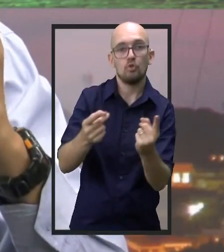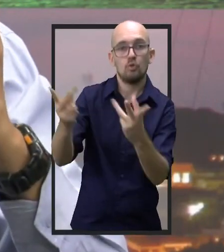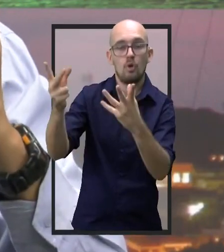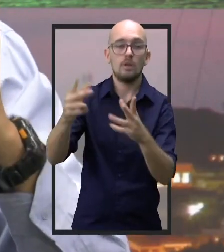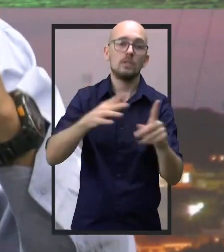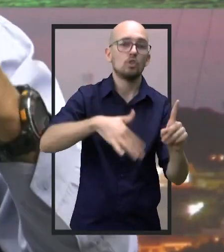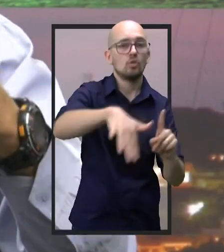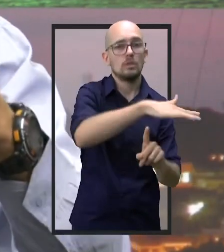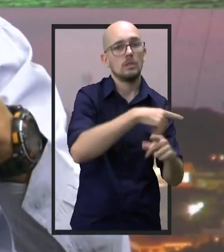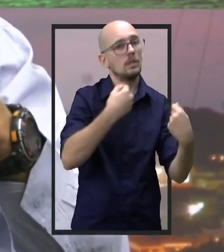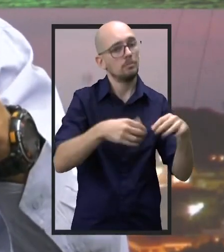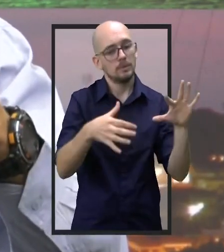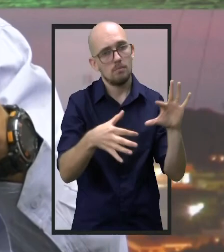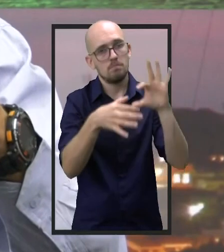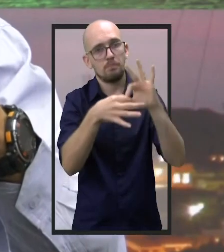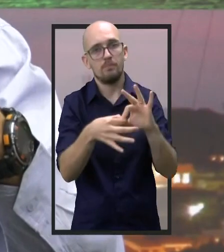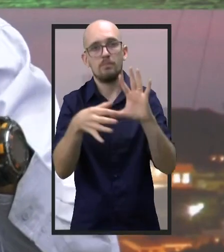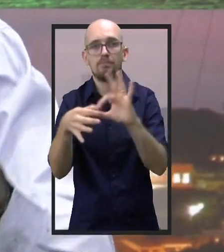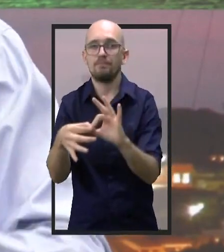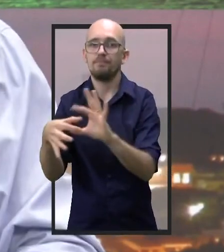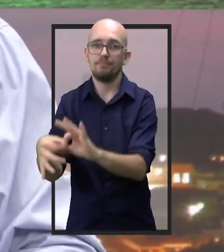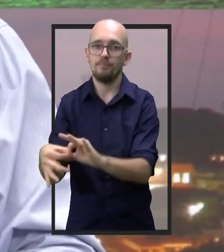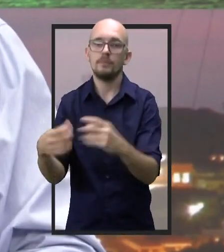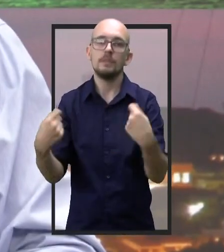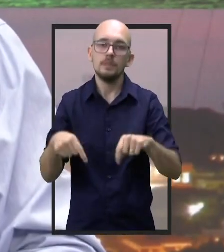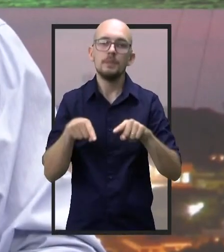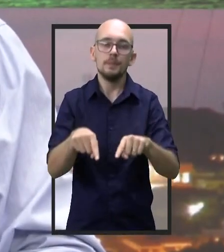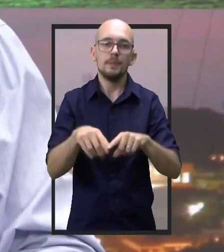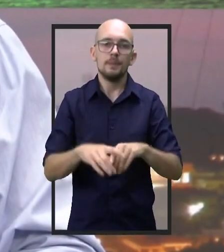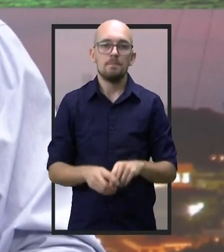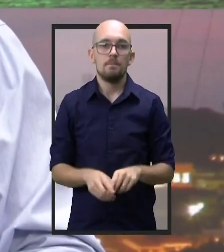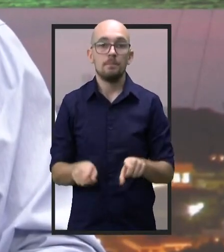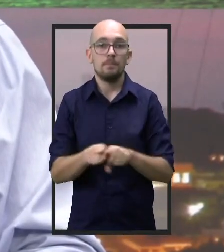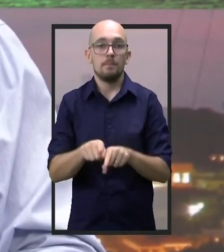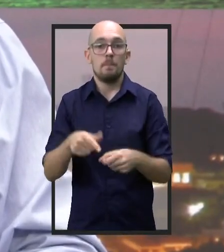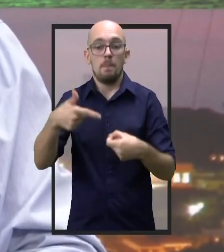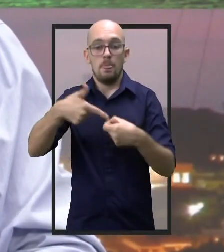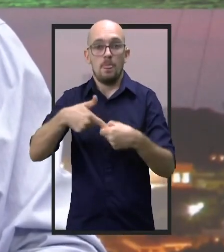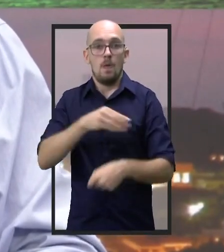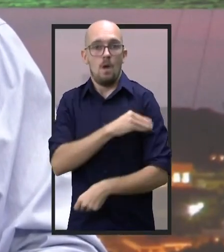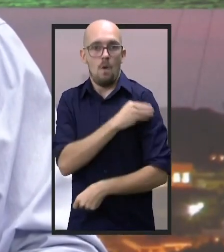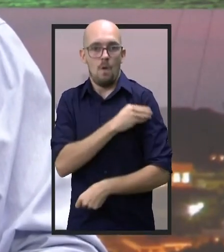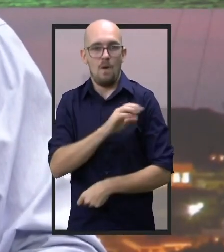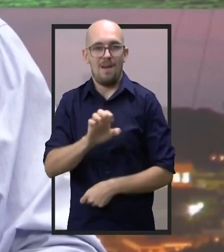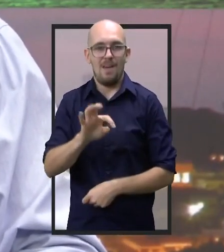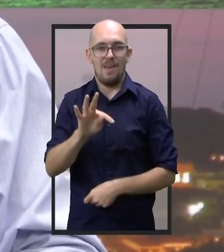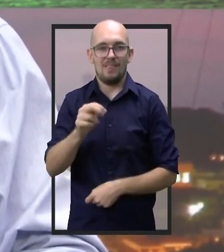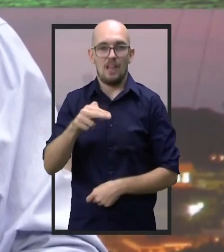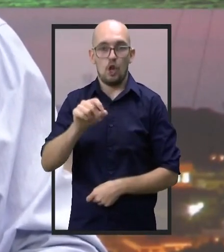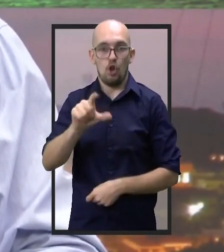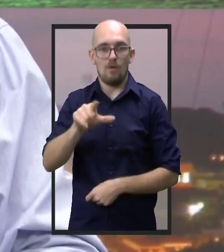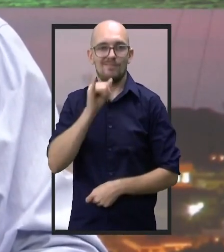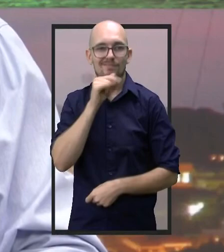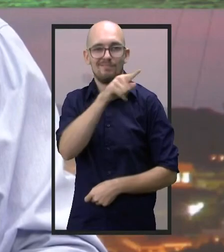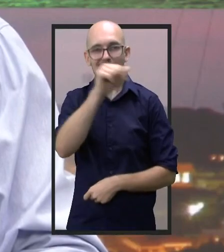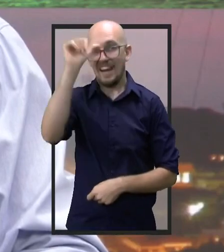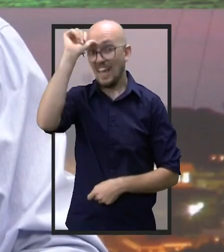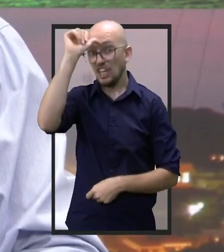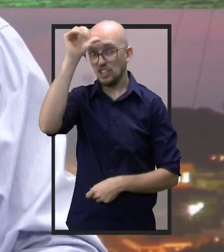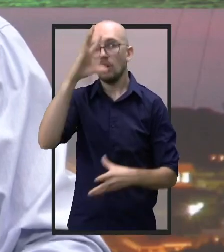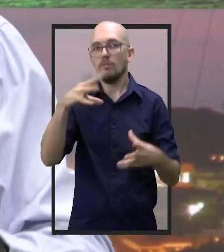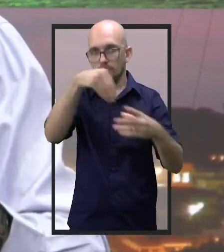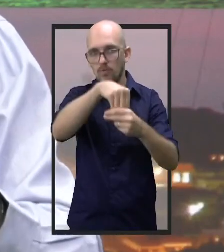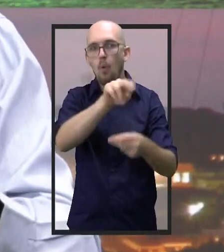é? Então, esse princípio tem que ser instalado. O nosso etanol, se levássemos, inclusive, para a Índia, que já coloca alguma coisa no